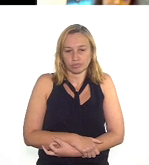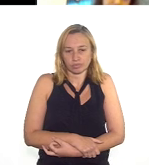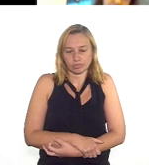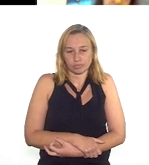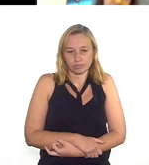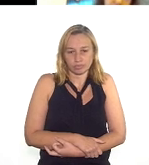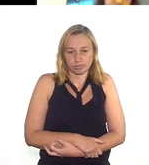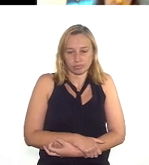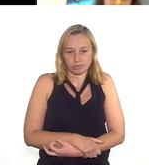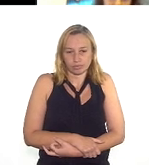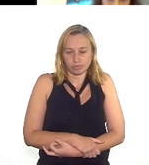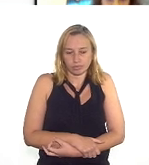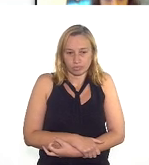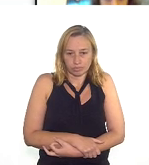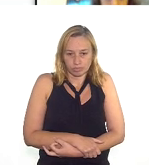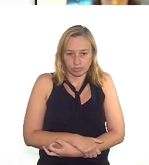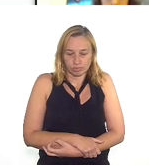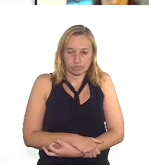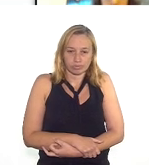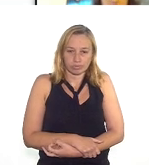minutinho. É assim.